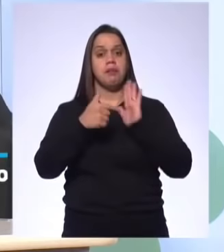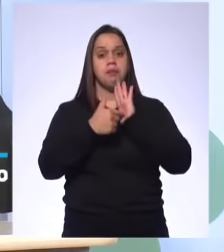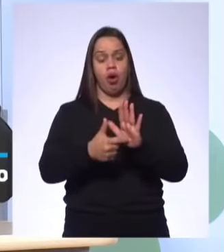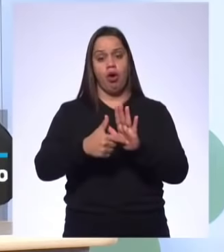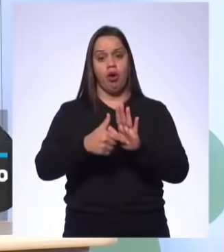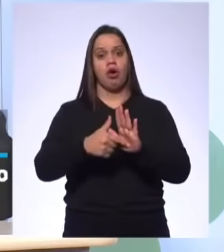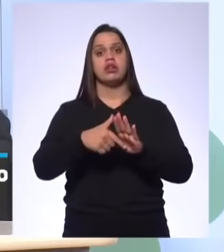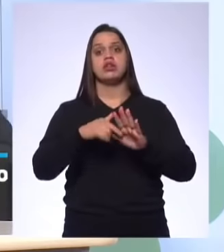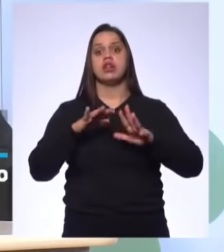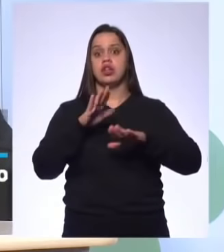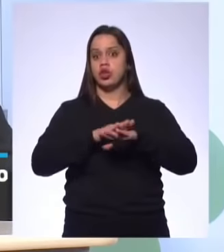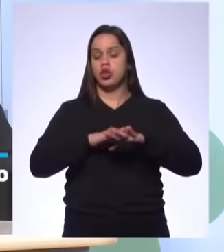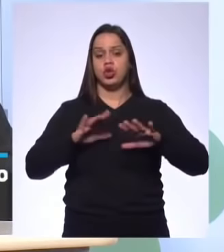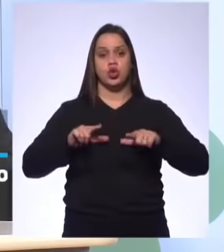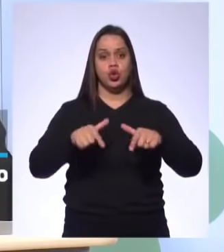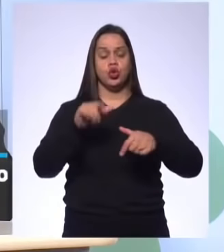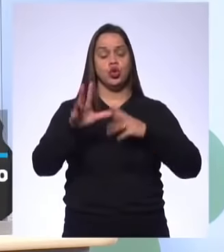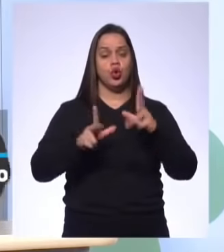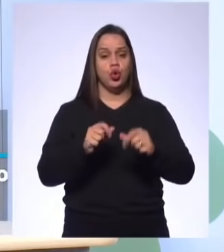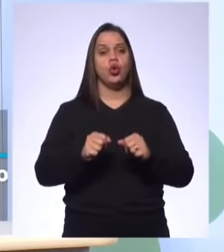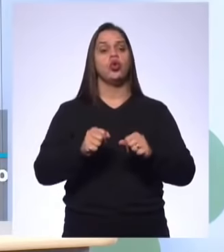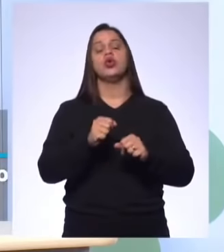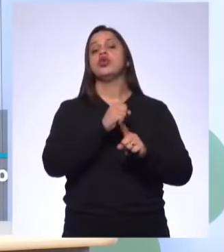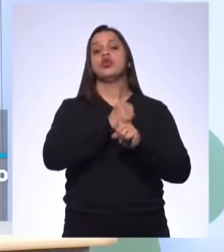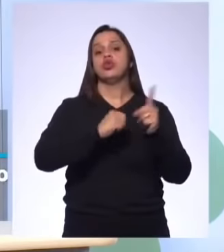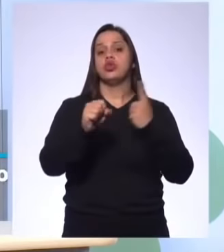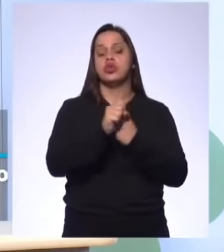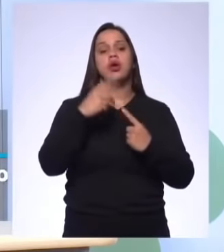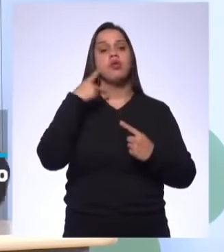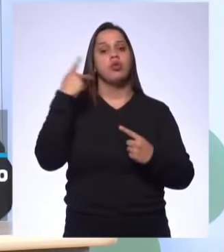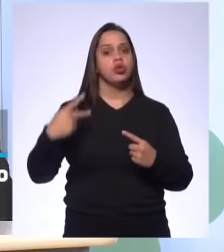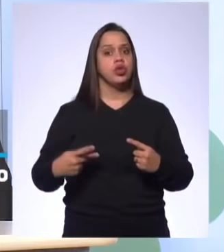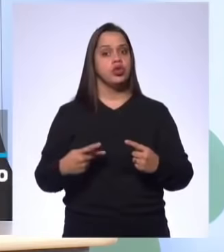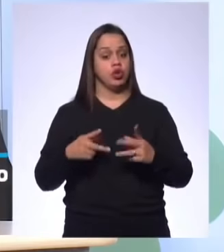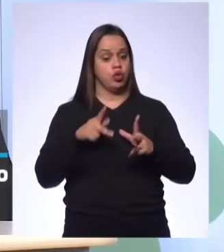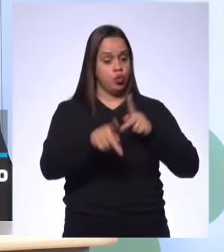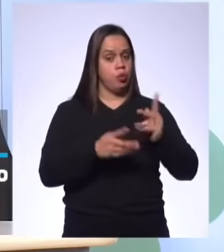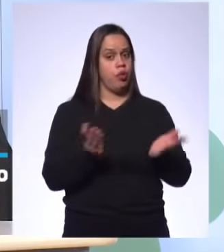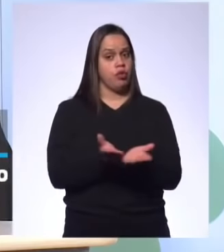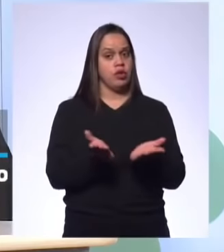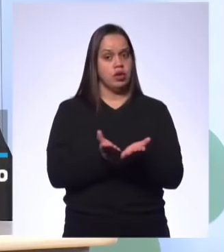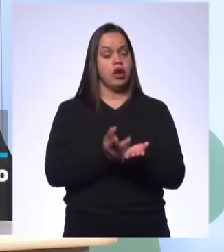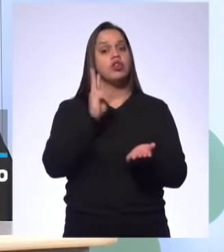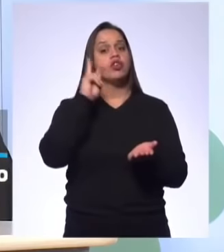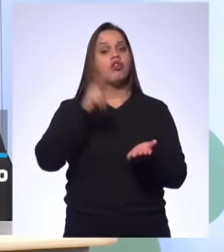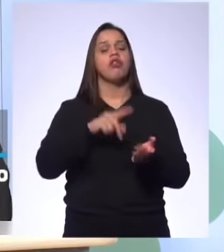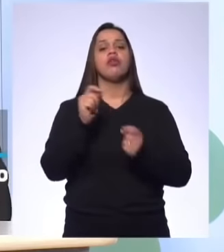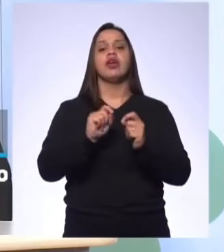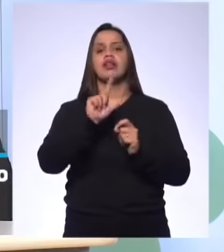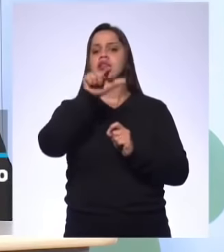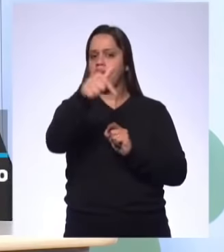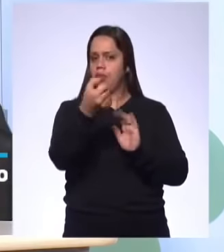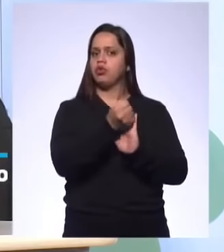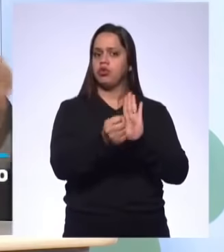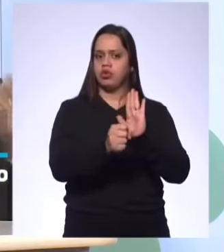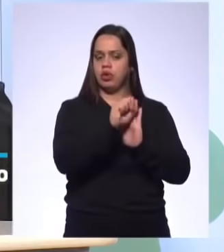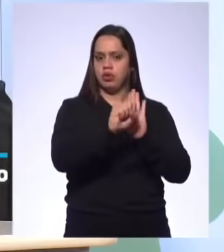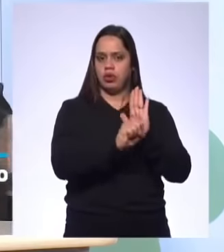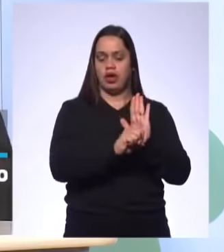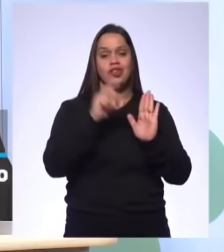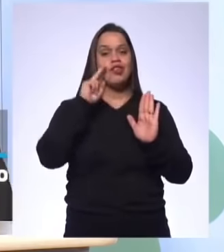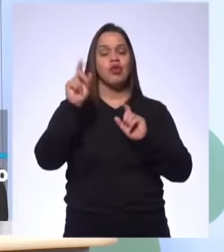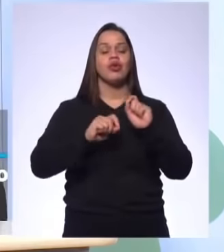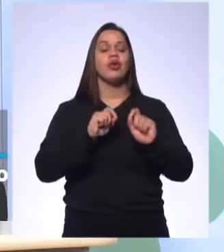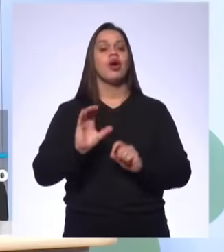políticas, religiosas dos cristãos depois do século I, nós vamos deixar claro aí essa negativa,